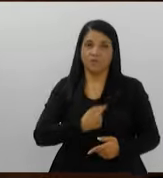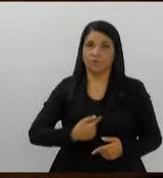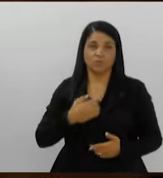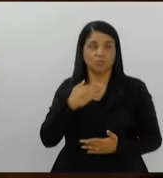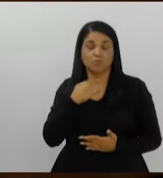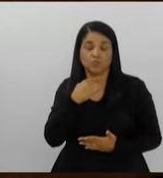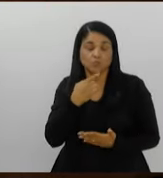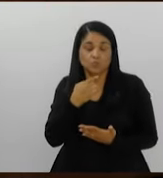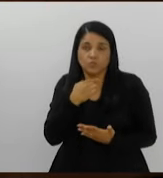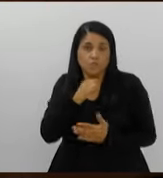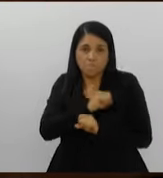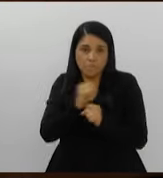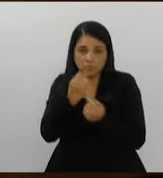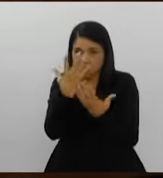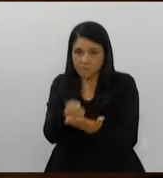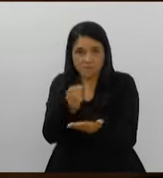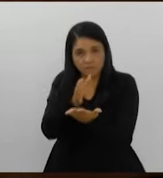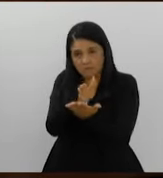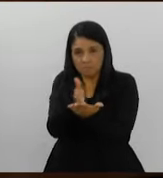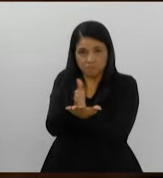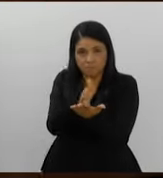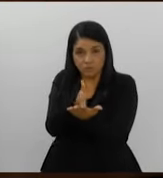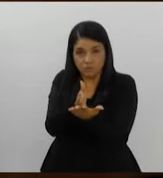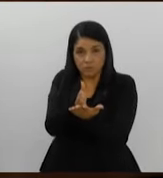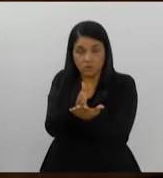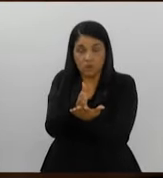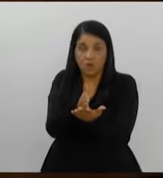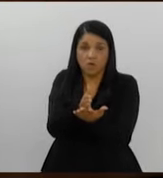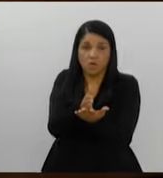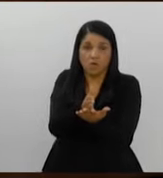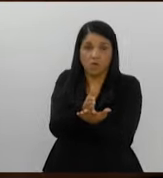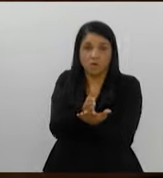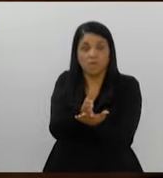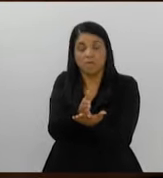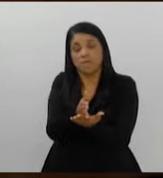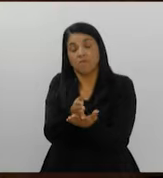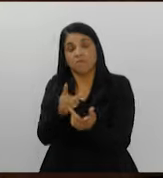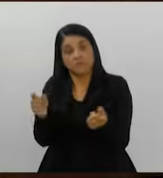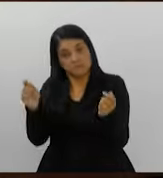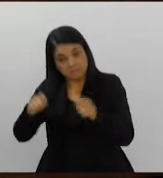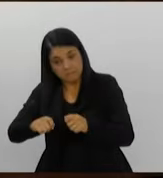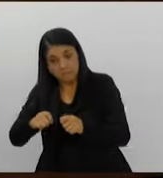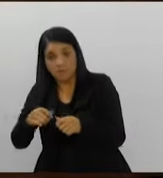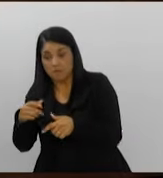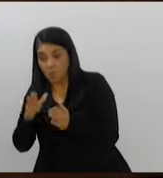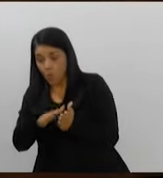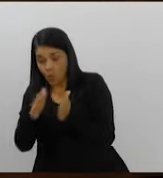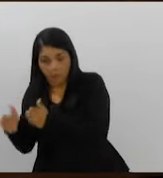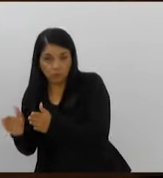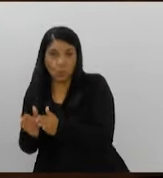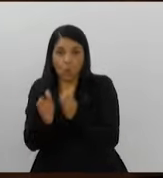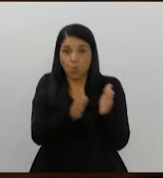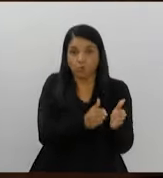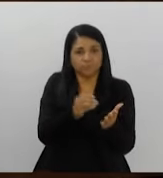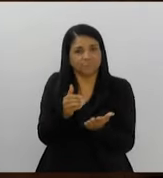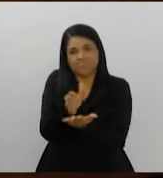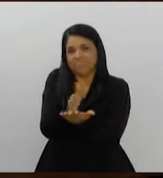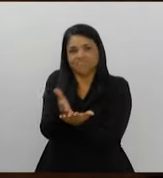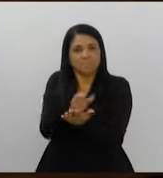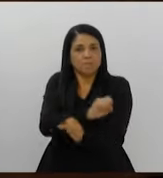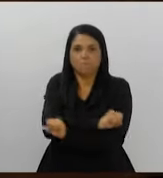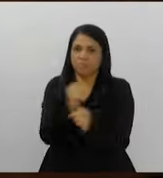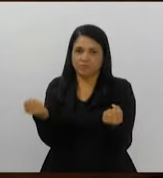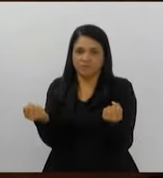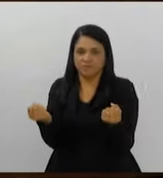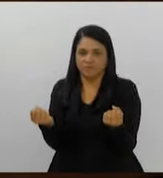porra. Ou você é quente ou você é frio, porra. O morno será vomitado, porra. Não dá para o senhor ficar em cima do muro. Ou o senhor